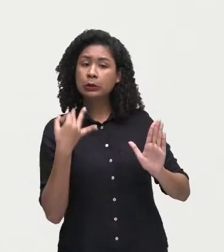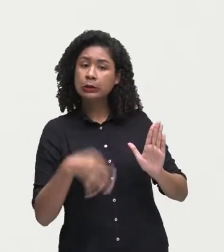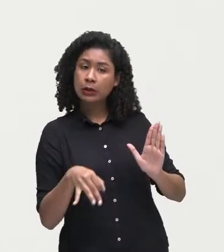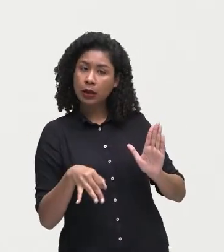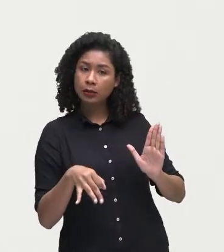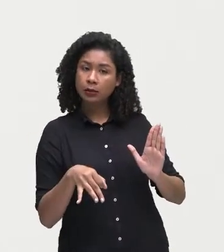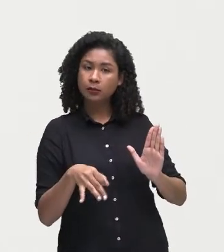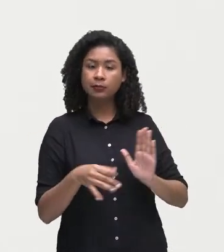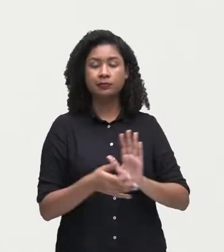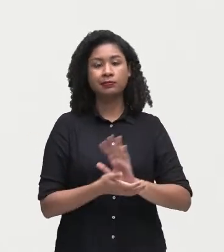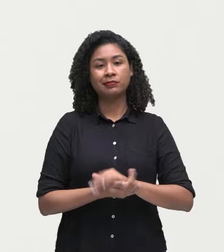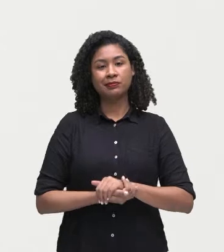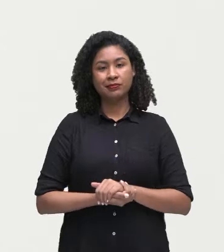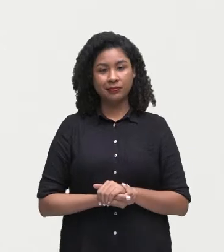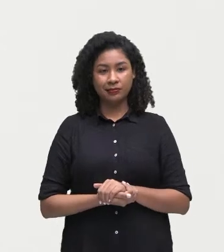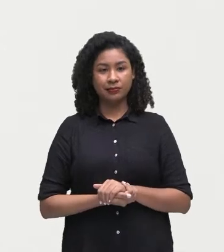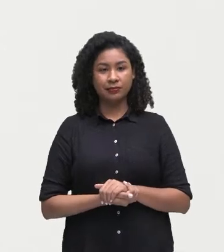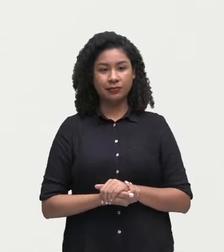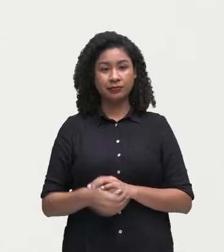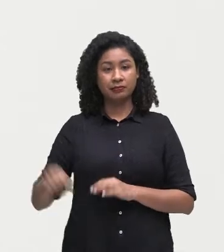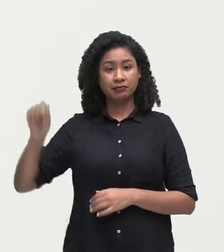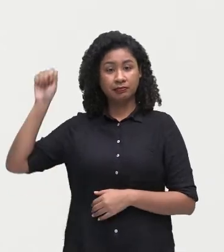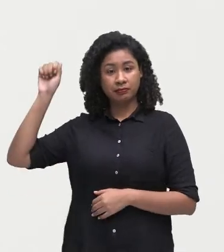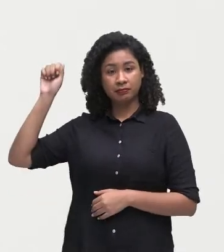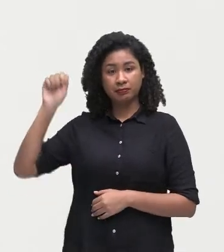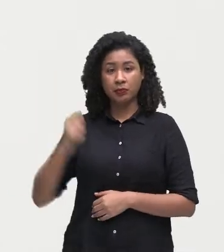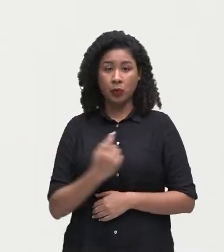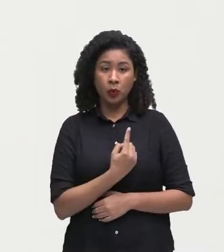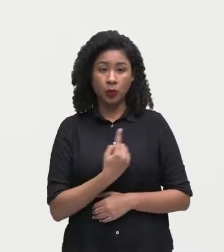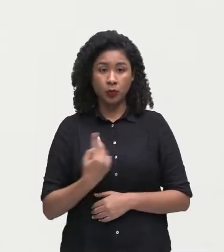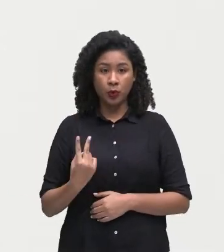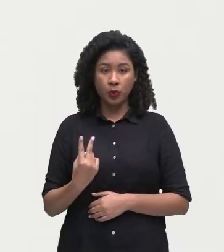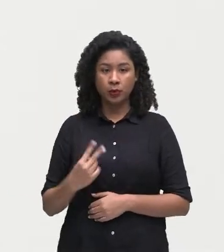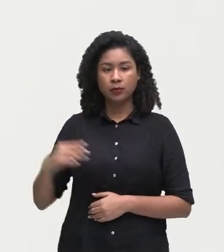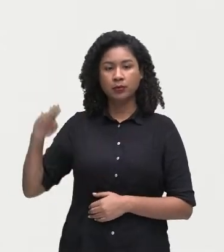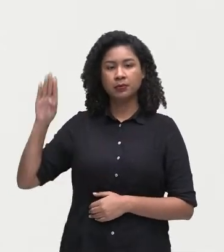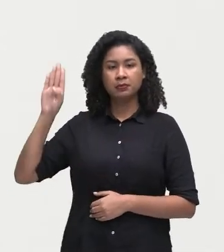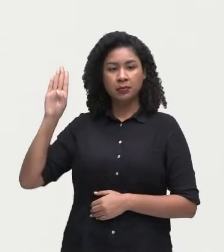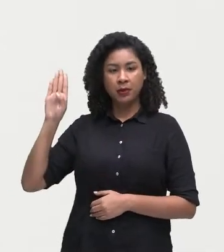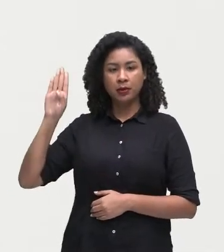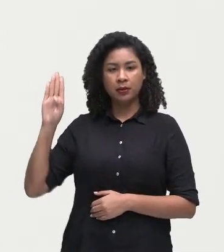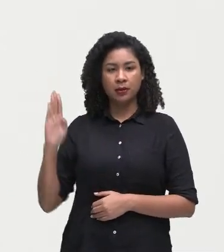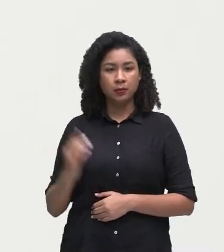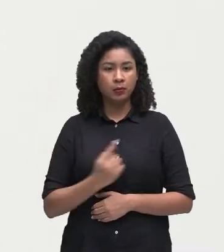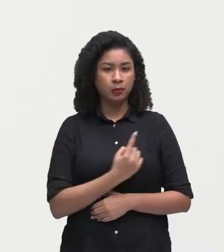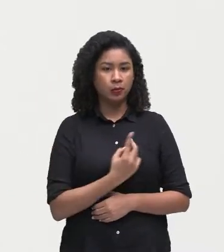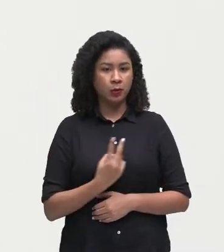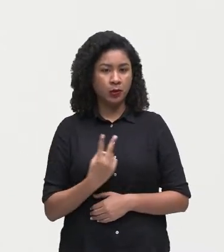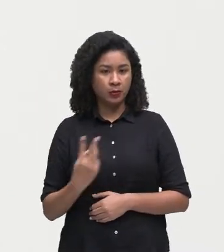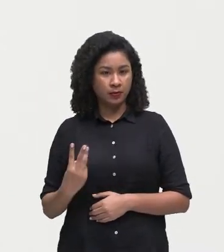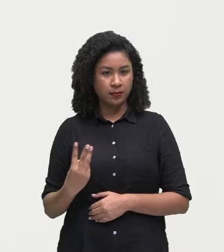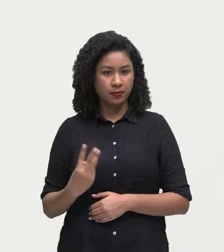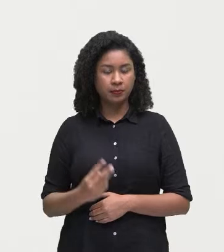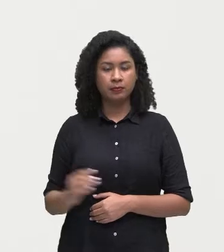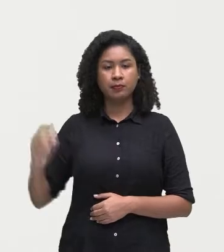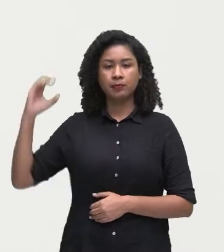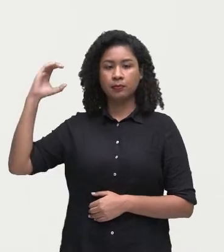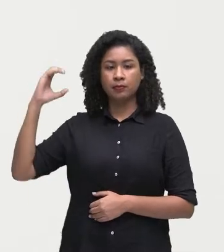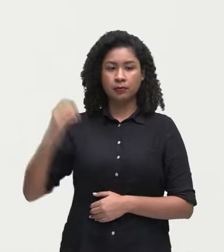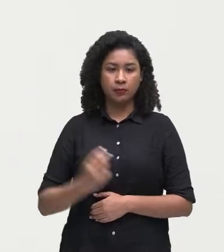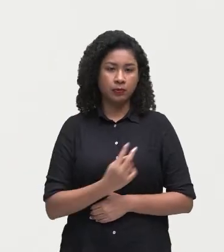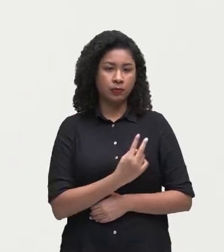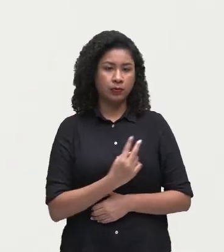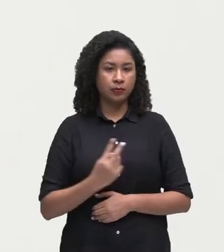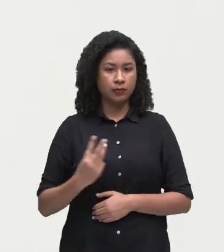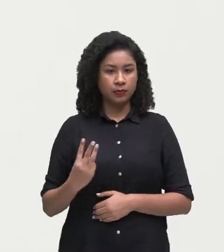o que se afirma em letra A, número 1 e 2 apenas, B, 1, 2 e 3, C, 2